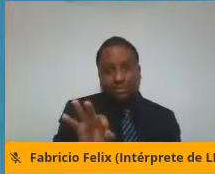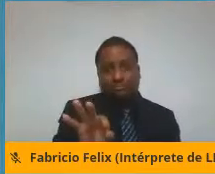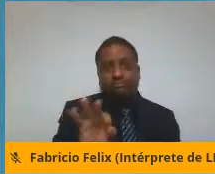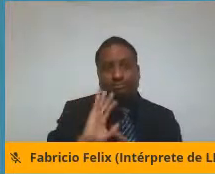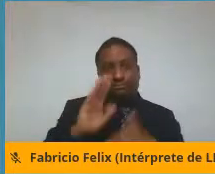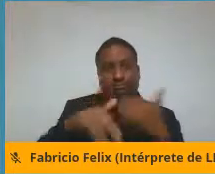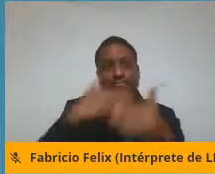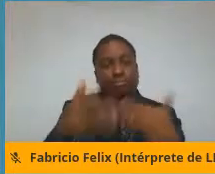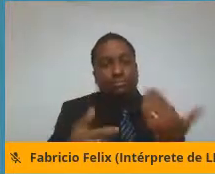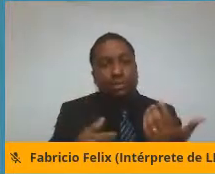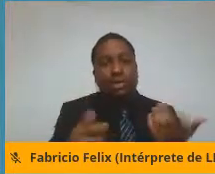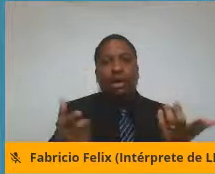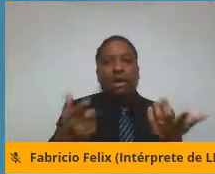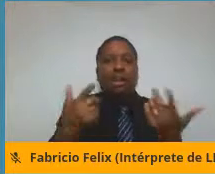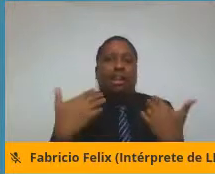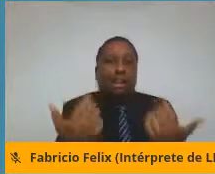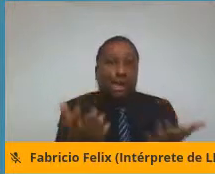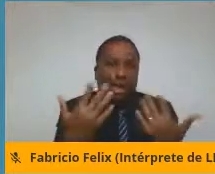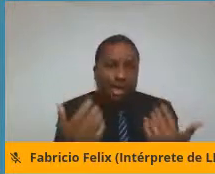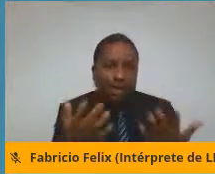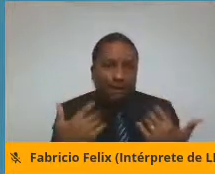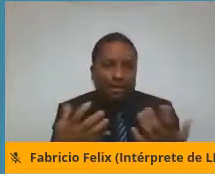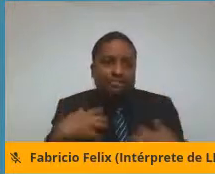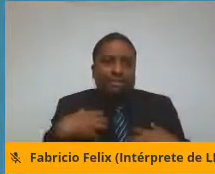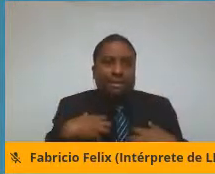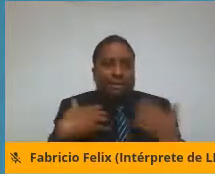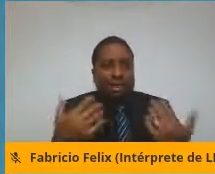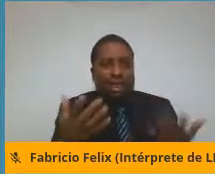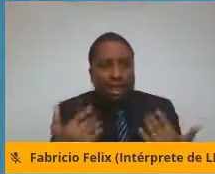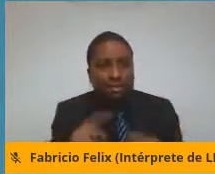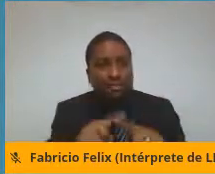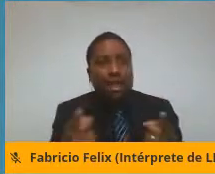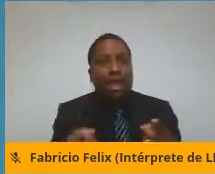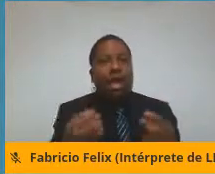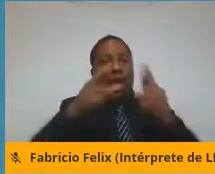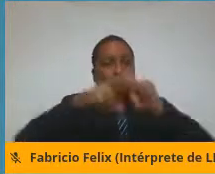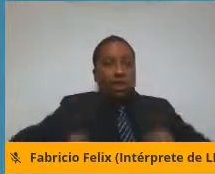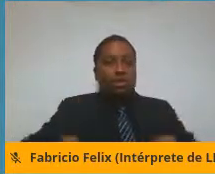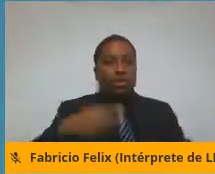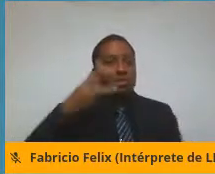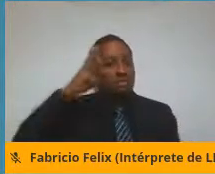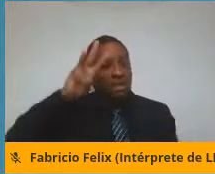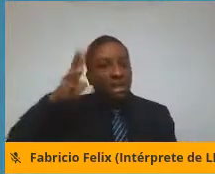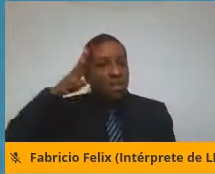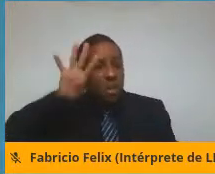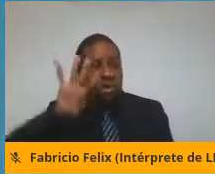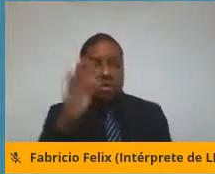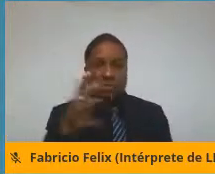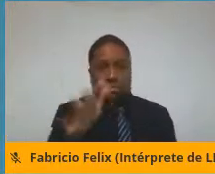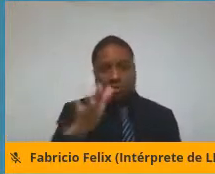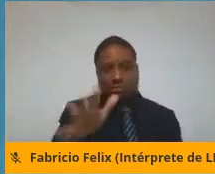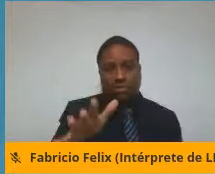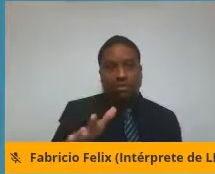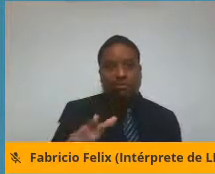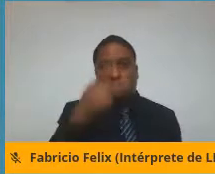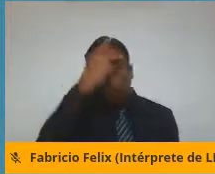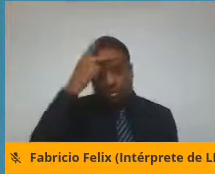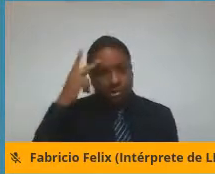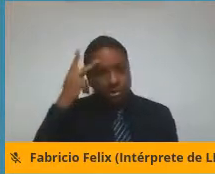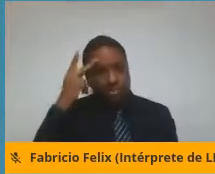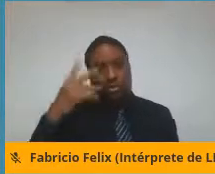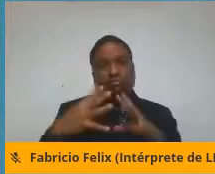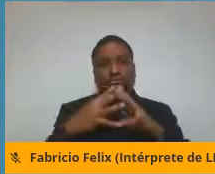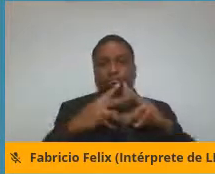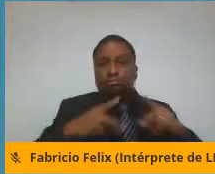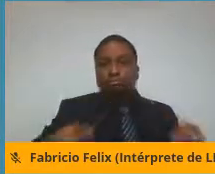muito leves, com muito poucos sintomas e que costumam se resolver em 3 ou 4 dias e a pessoa era completamente sem sequelas e